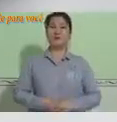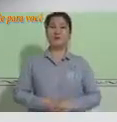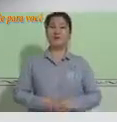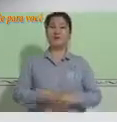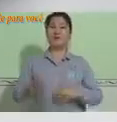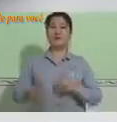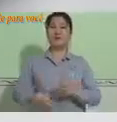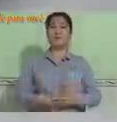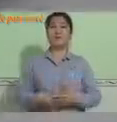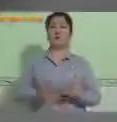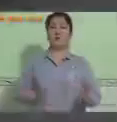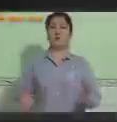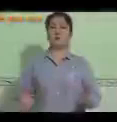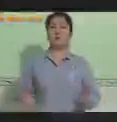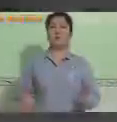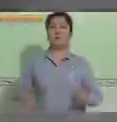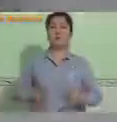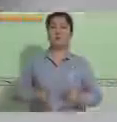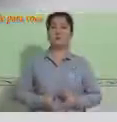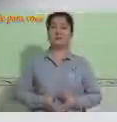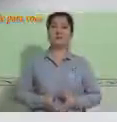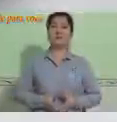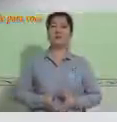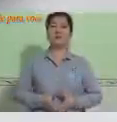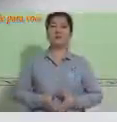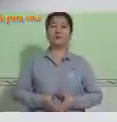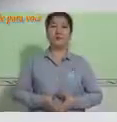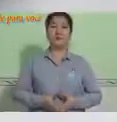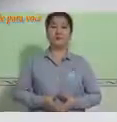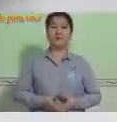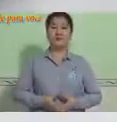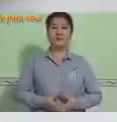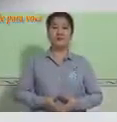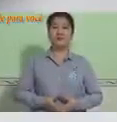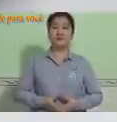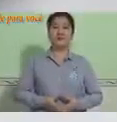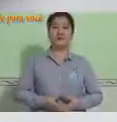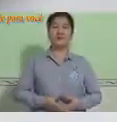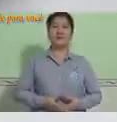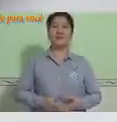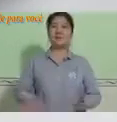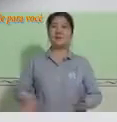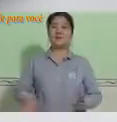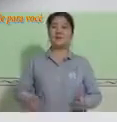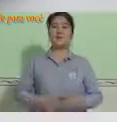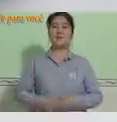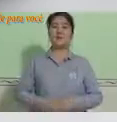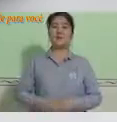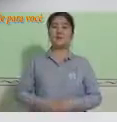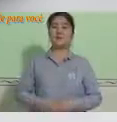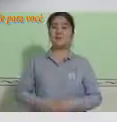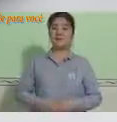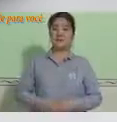Além disso, uma boa noite de sono produz hormônios responsáveis pela sensação de bem-estar, que favorece a escolha